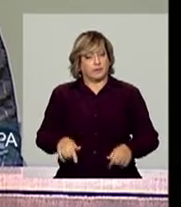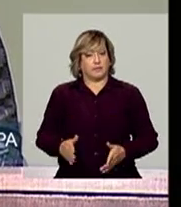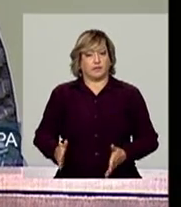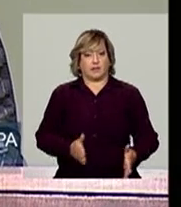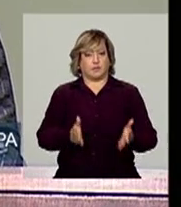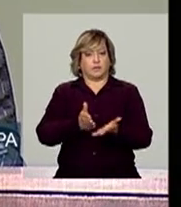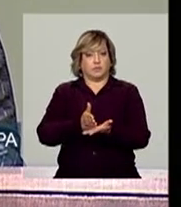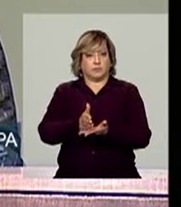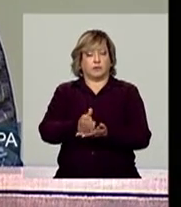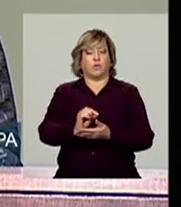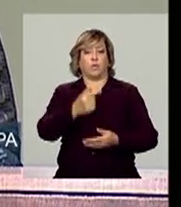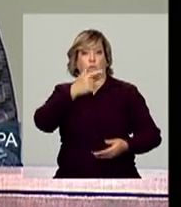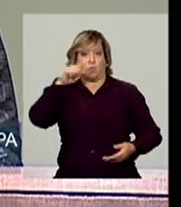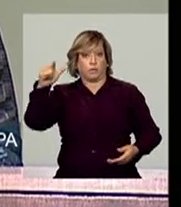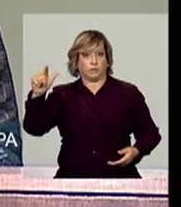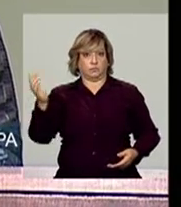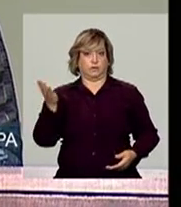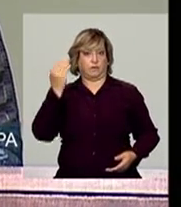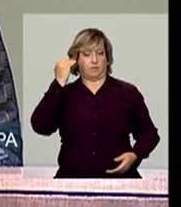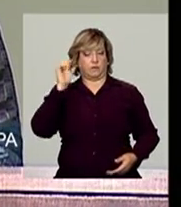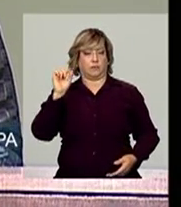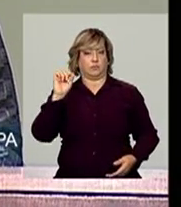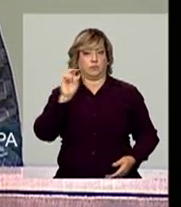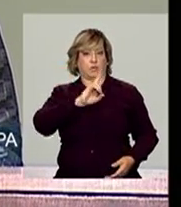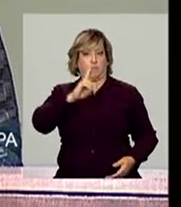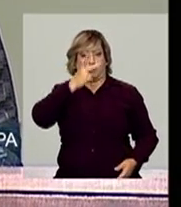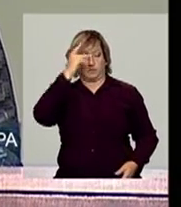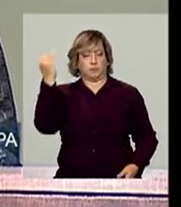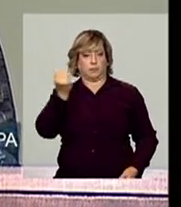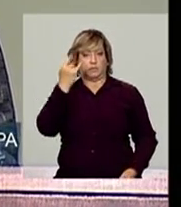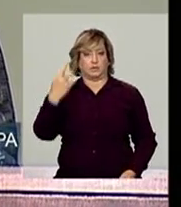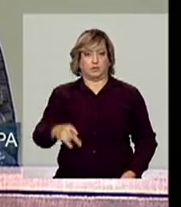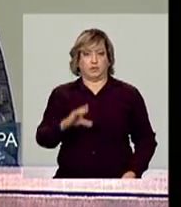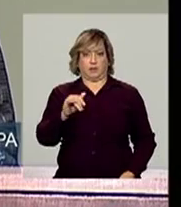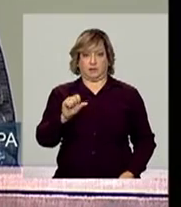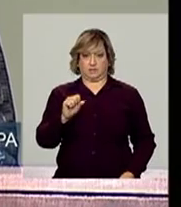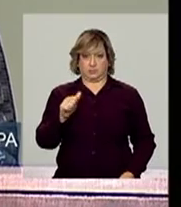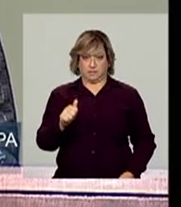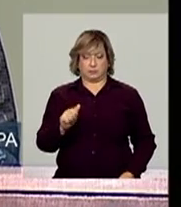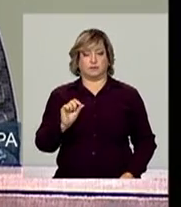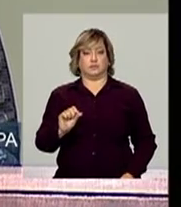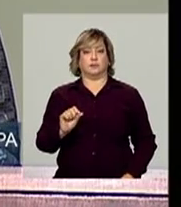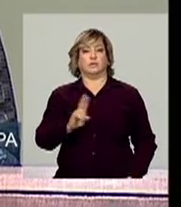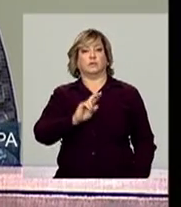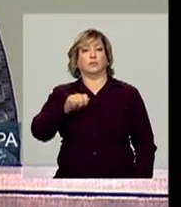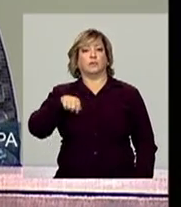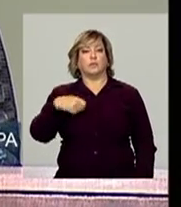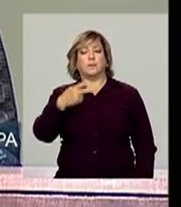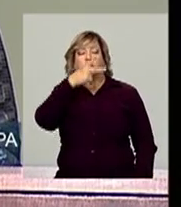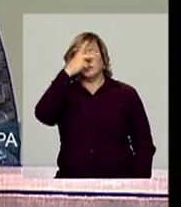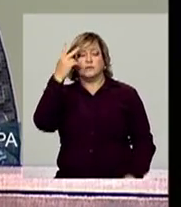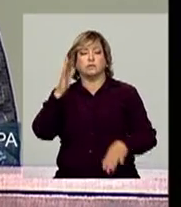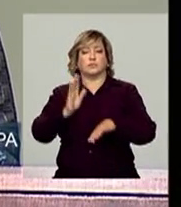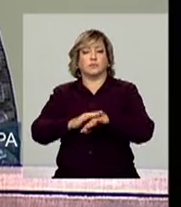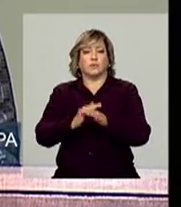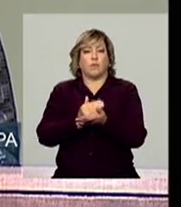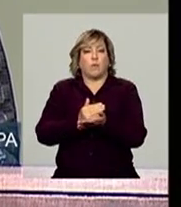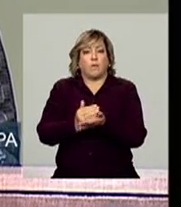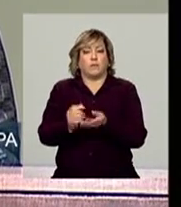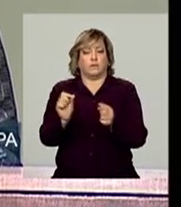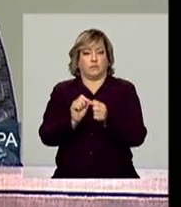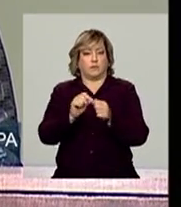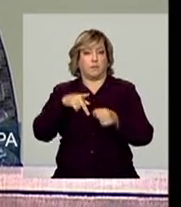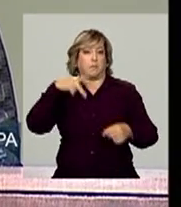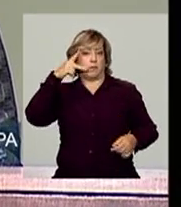outros grandes nomes desta casa, como os chamados construtores da política externa